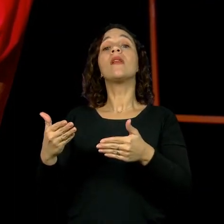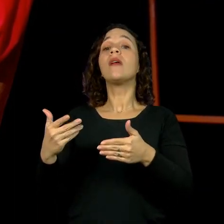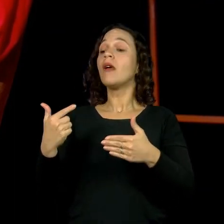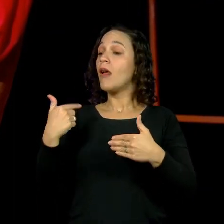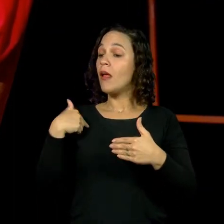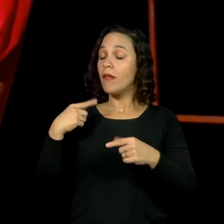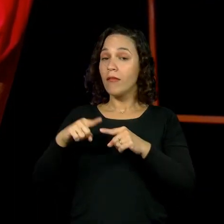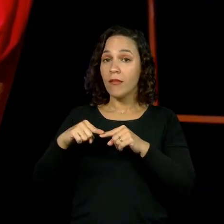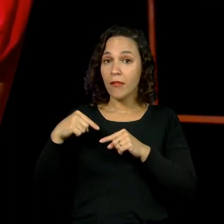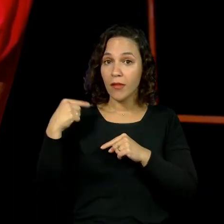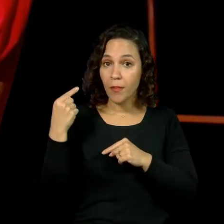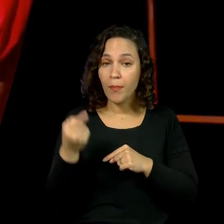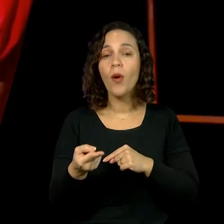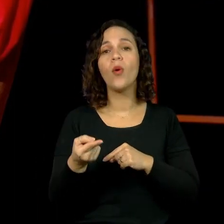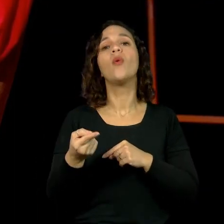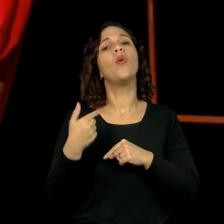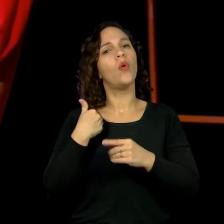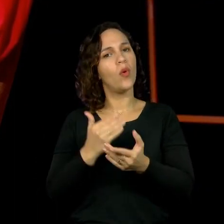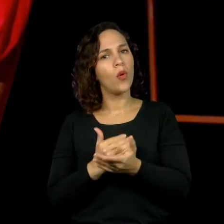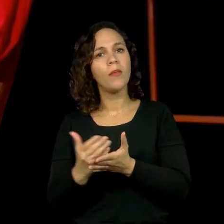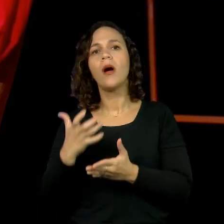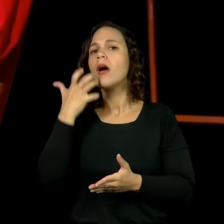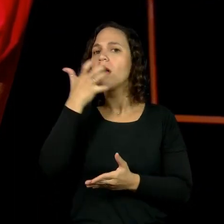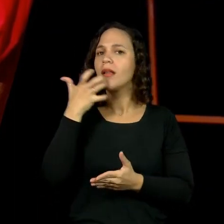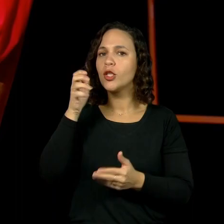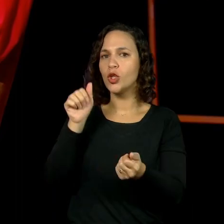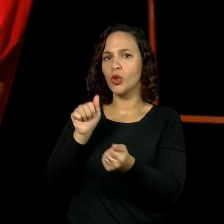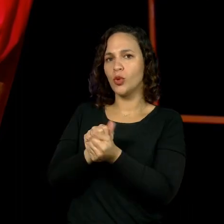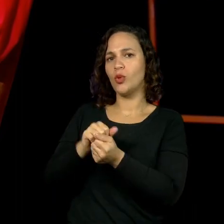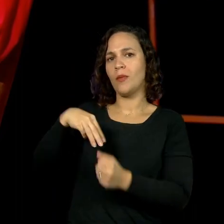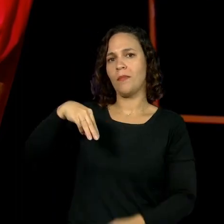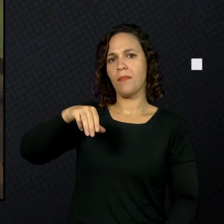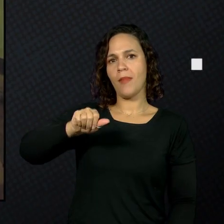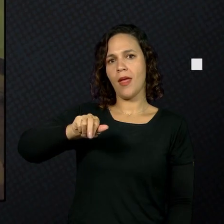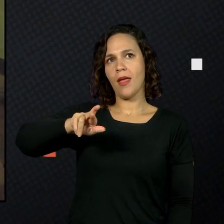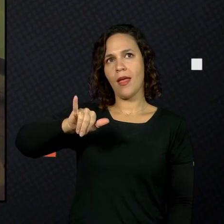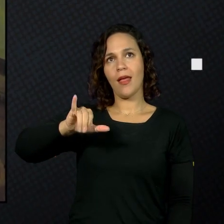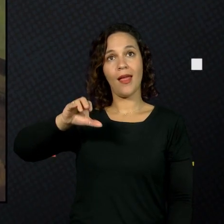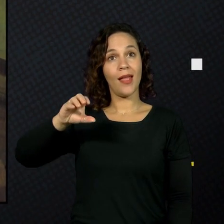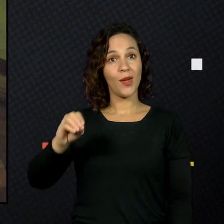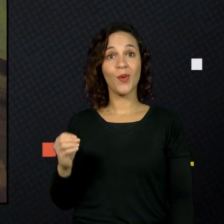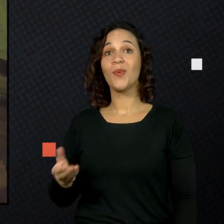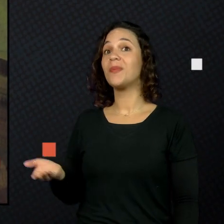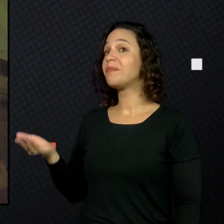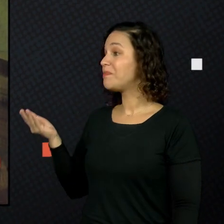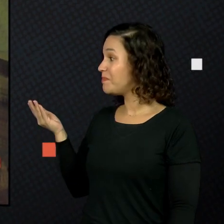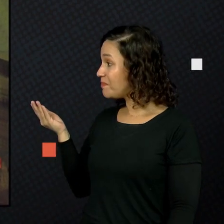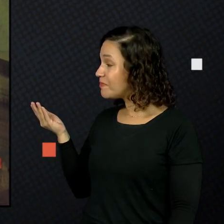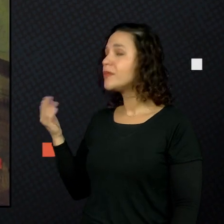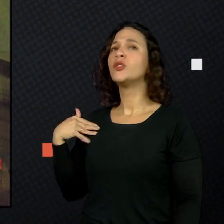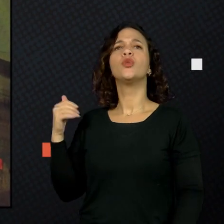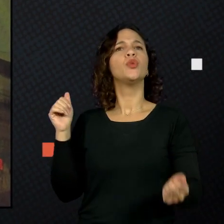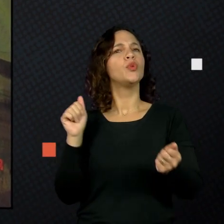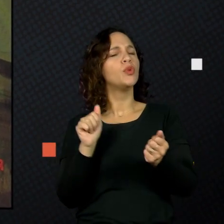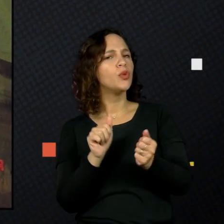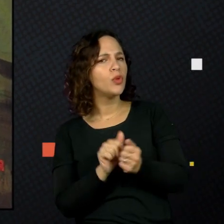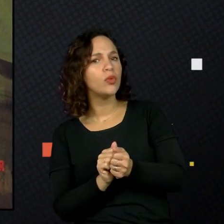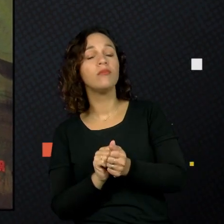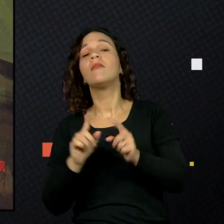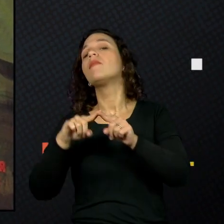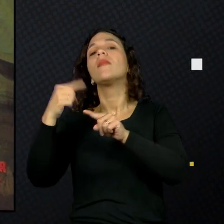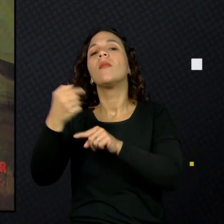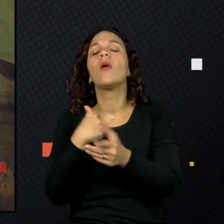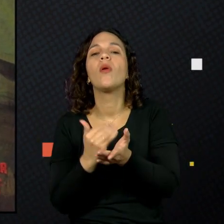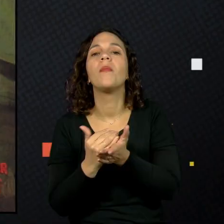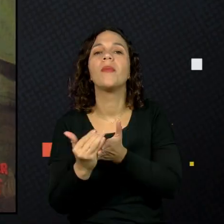tornei crooner, sim. Cantei com Mário Albanese, o maestro Mário Albanese. Até começar no rádio,